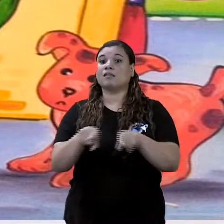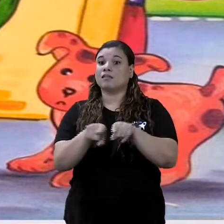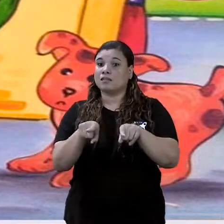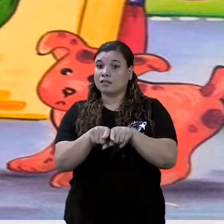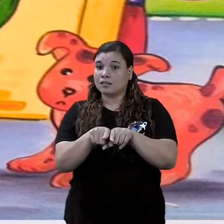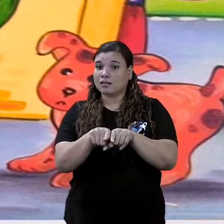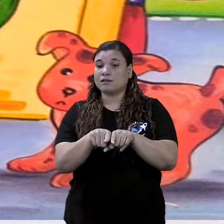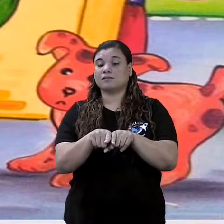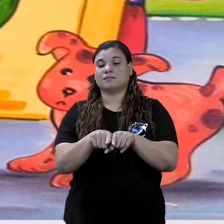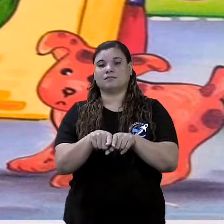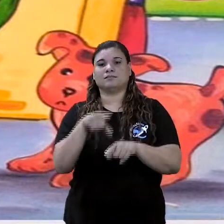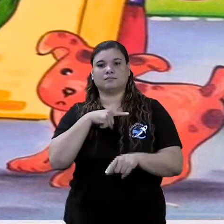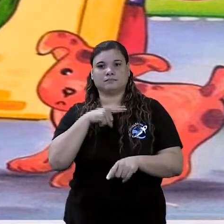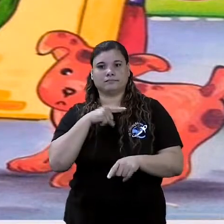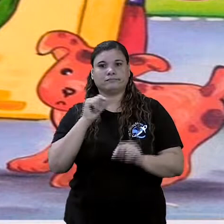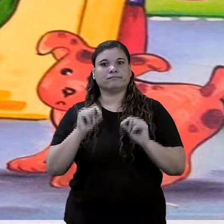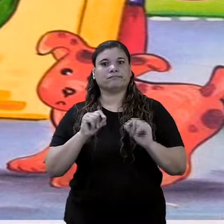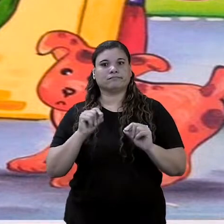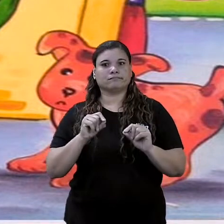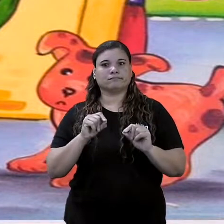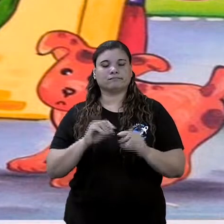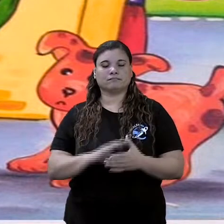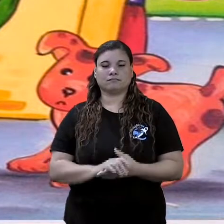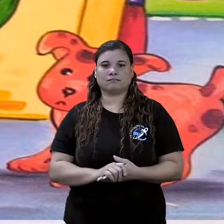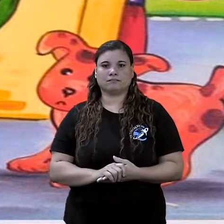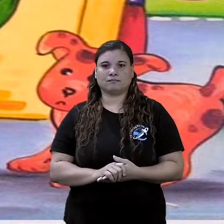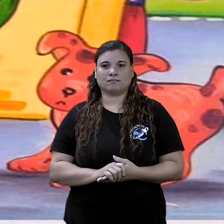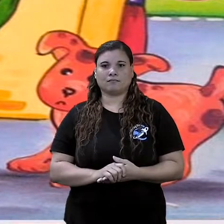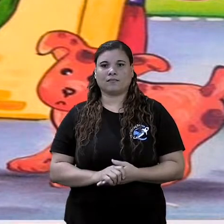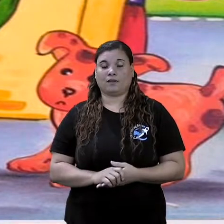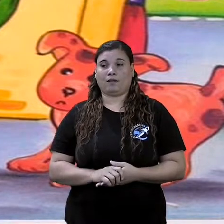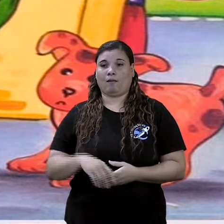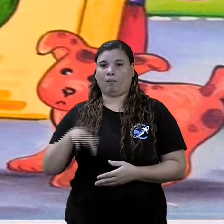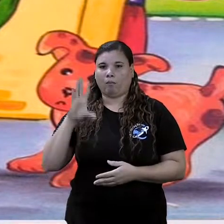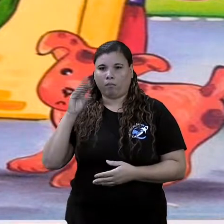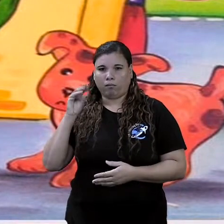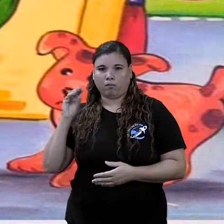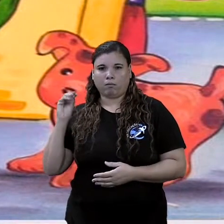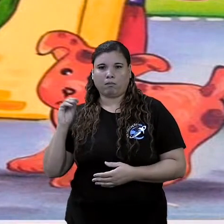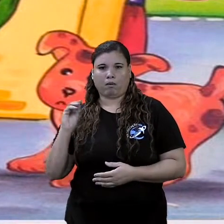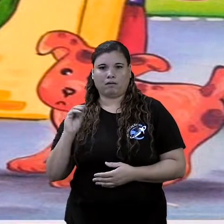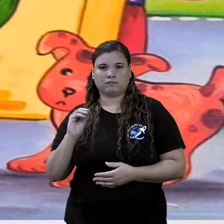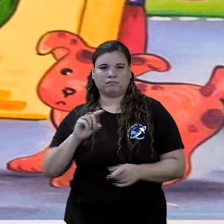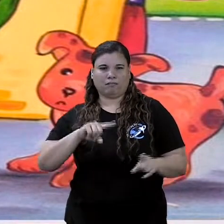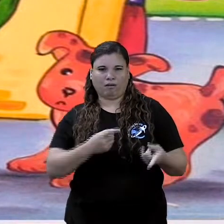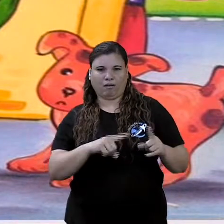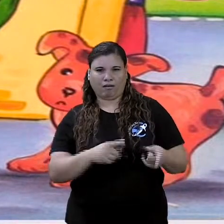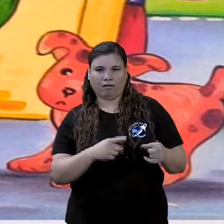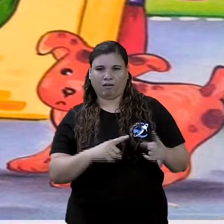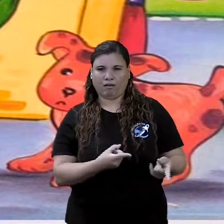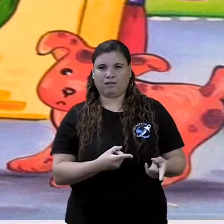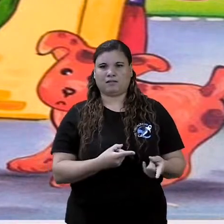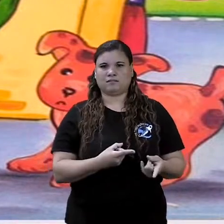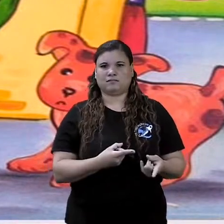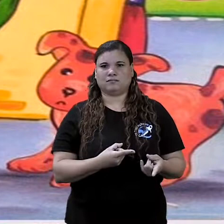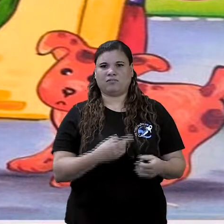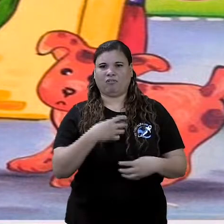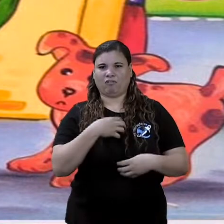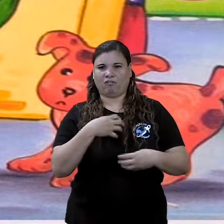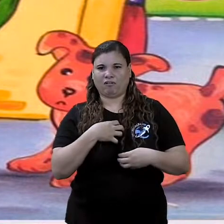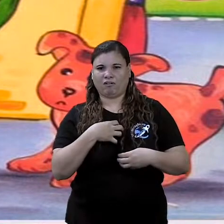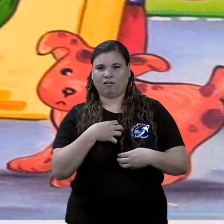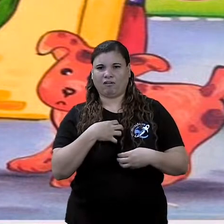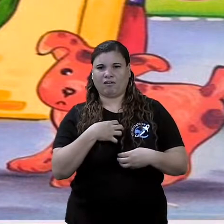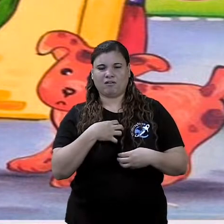verbal, que também é bullying. Quando nós falamos algo que desagrada